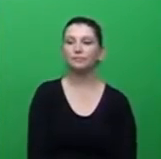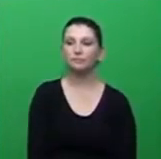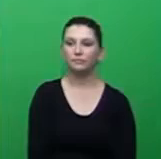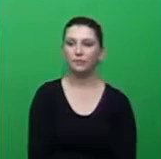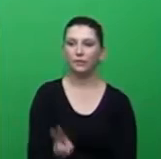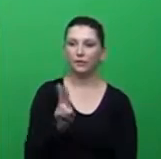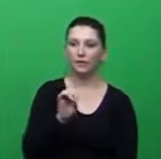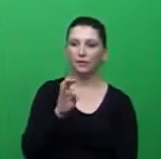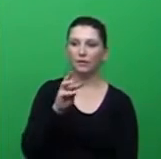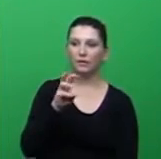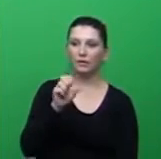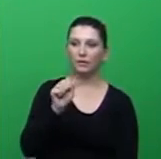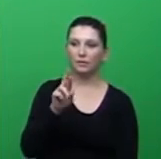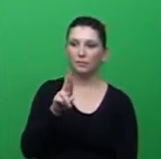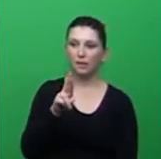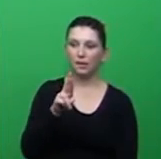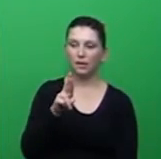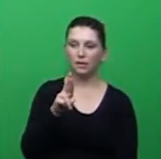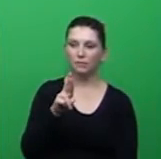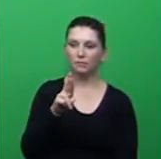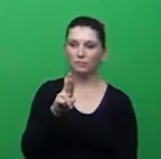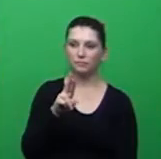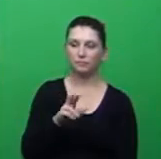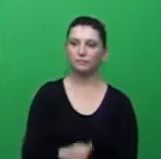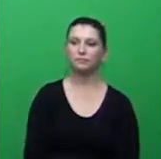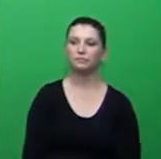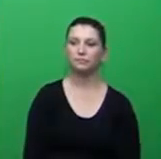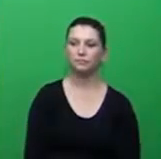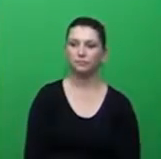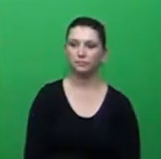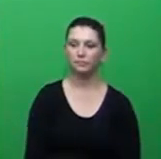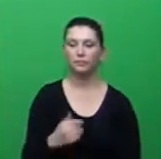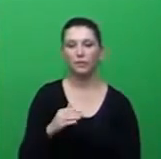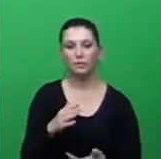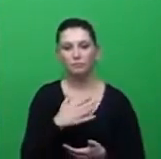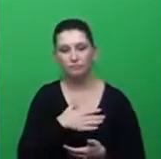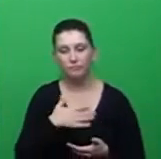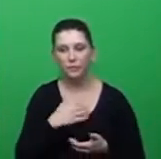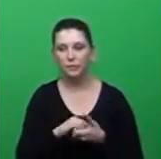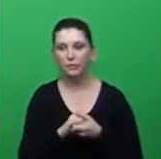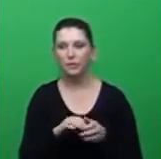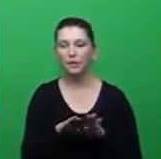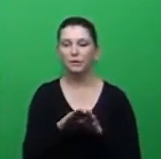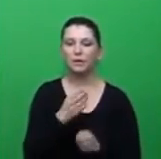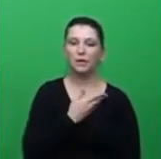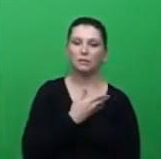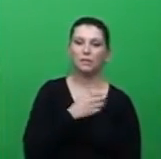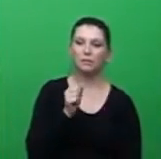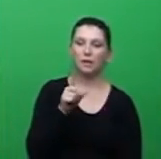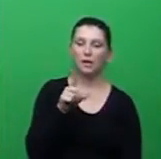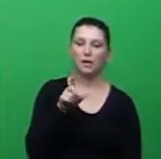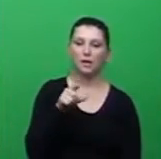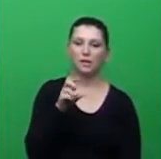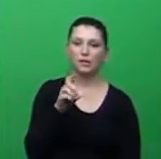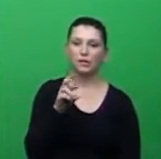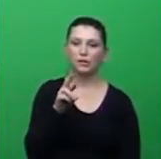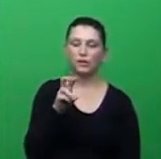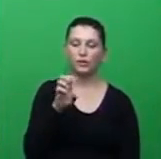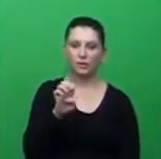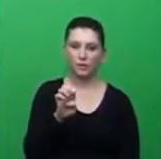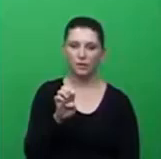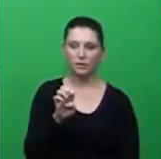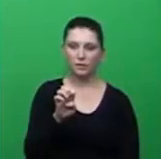Vereador Itamar da Silva, nós gostaríamos de cumprimentar também o amigo Alexandre Bach, o amigo Luiz Fernando, em seus